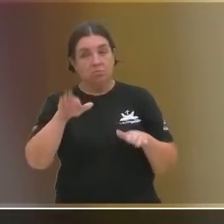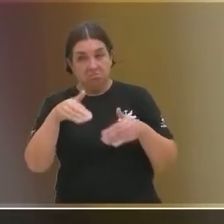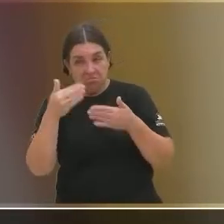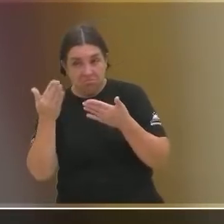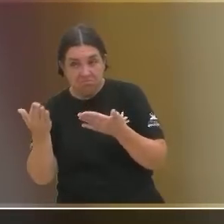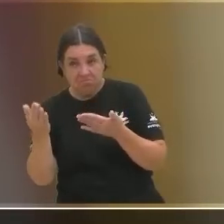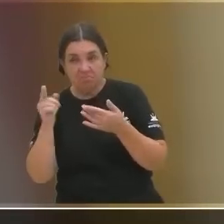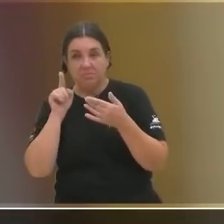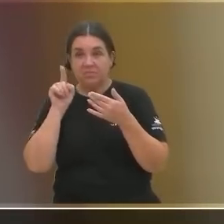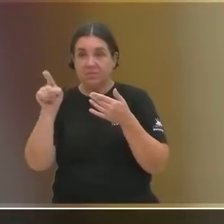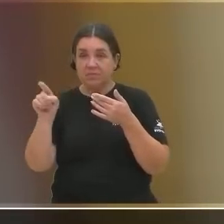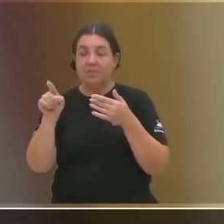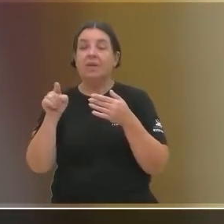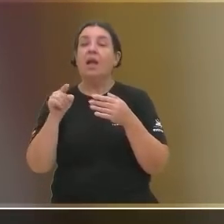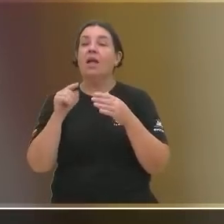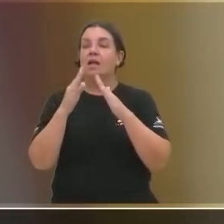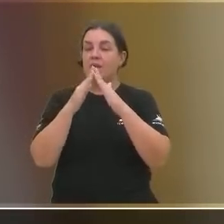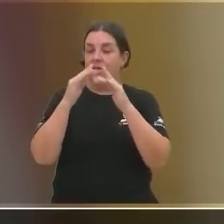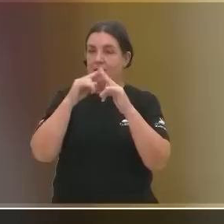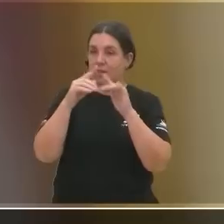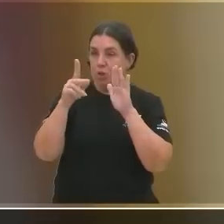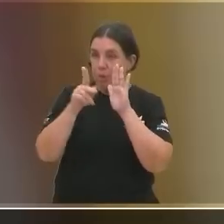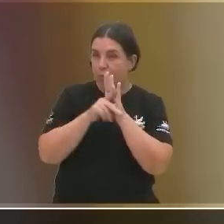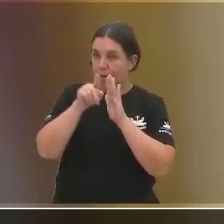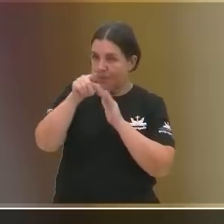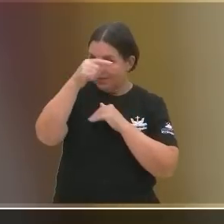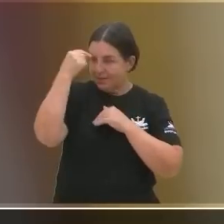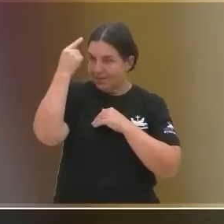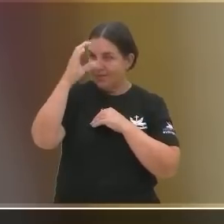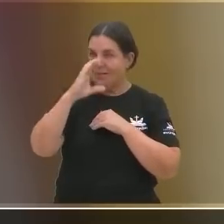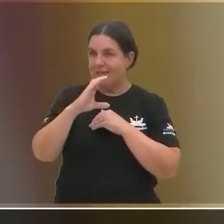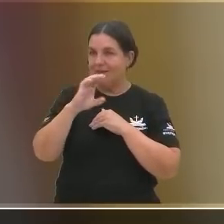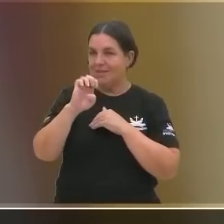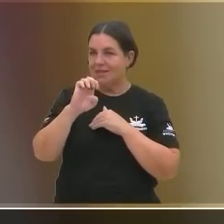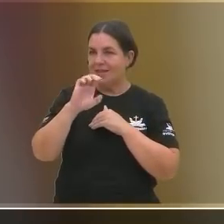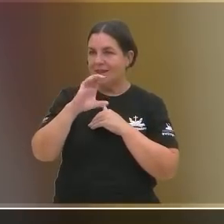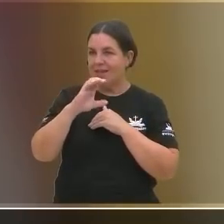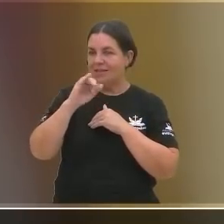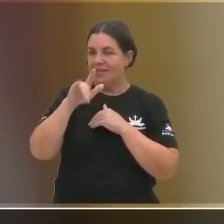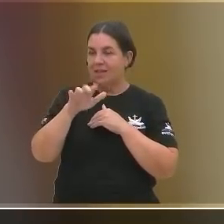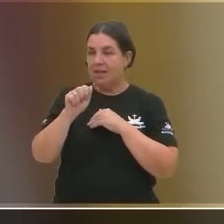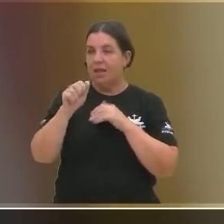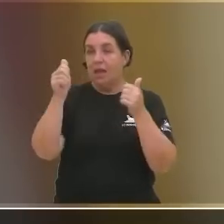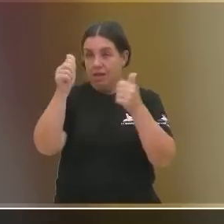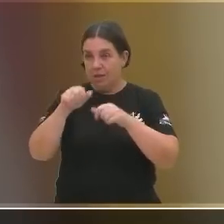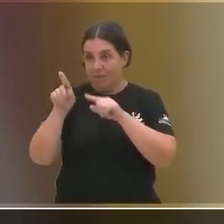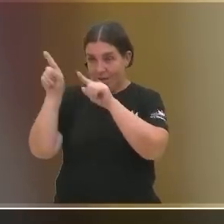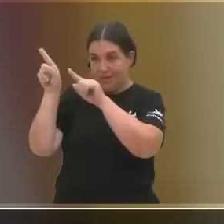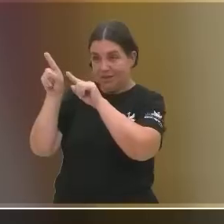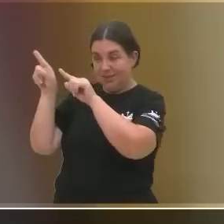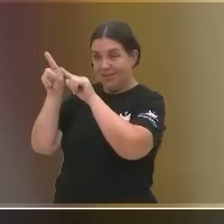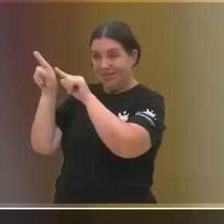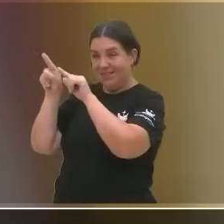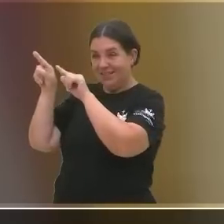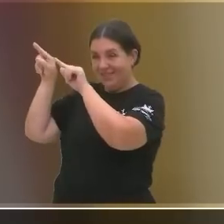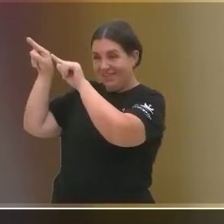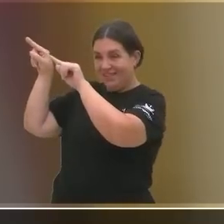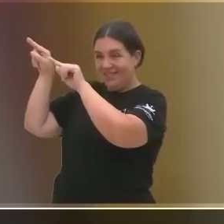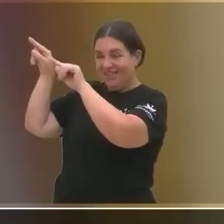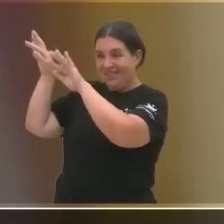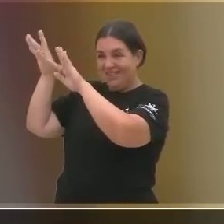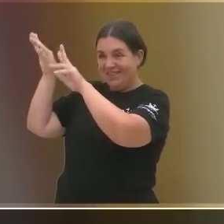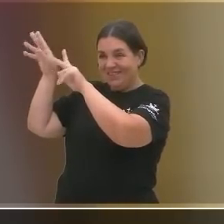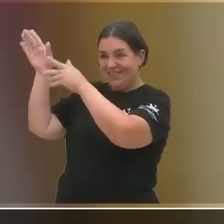na igreja dedicada a Santa Cecília existe a imagem que vocês estão vendo no vídeo ou vídeo aula